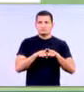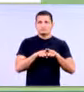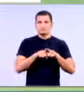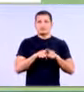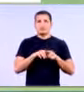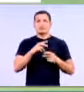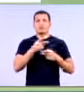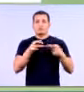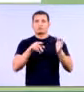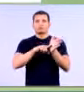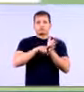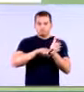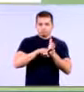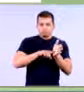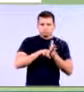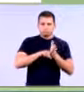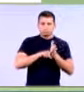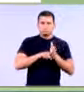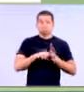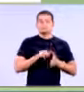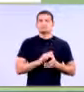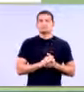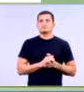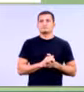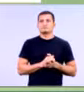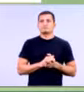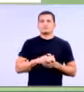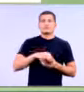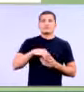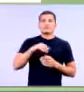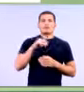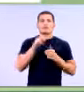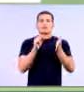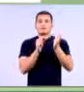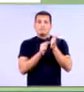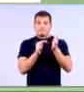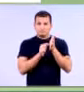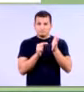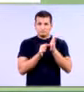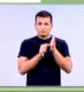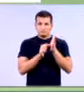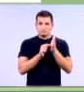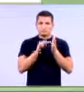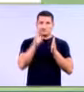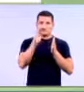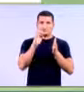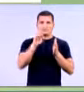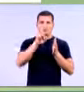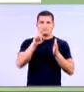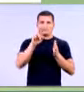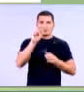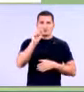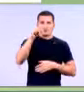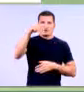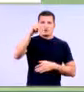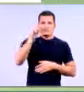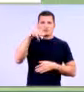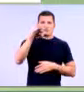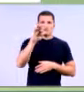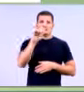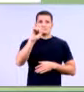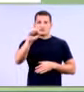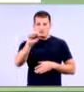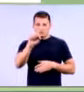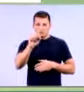navegação. Esses mecanismos de busca e navegação são ferramentas, a busca principalmente